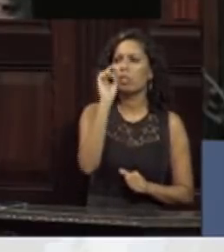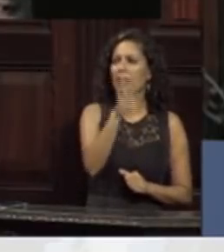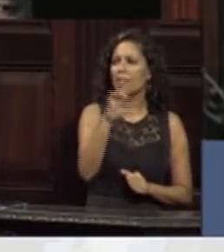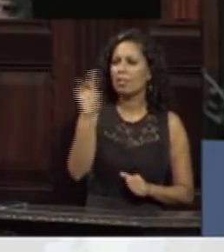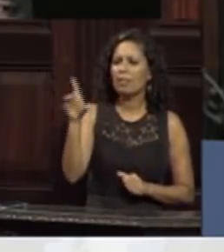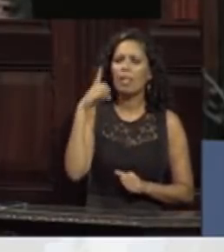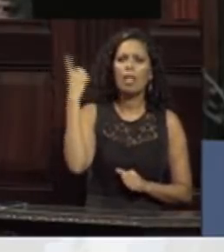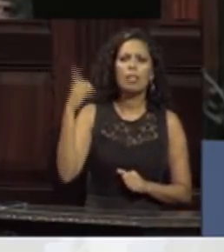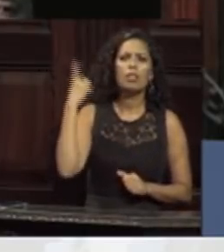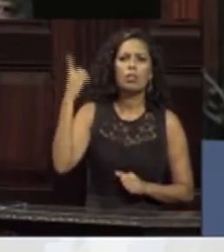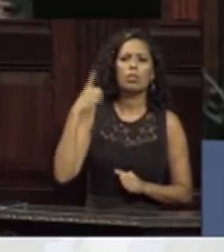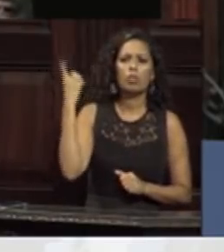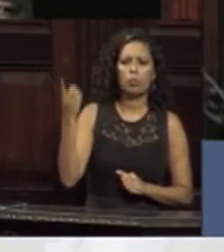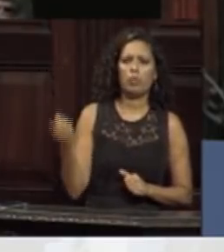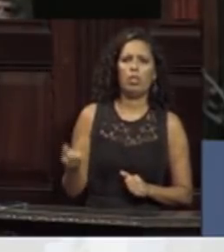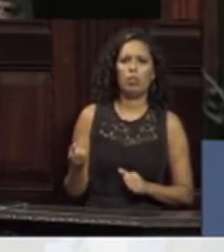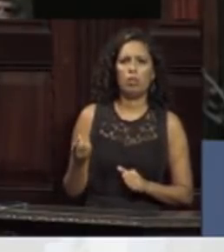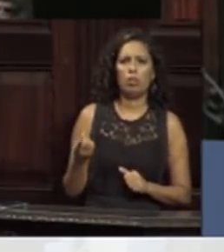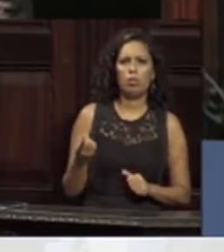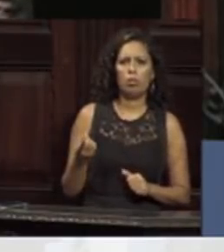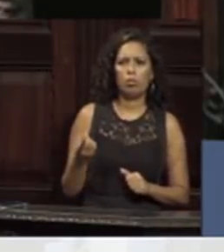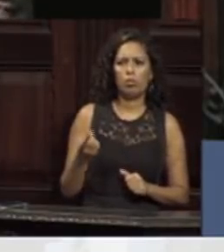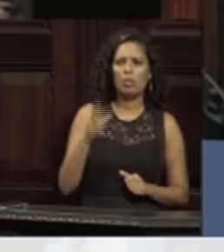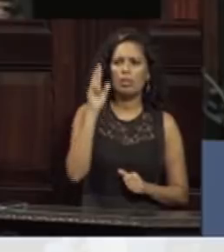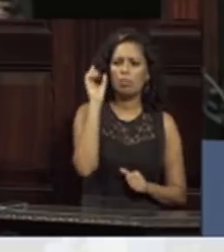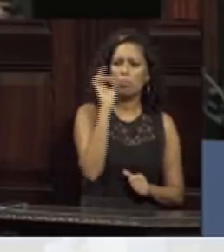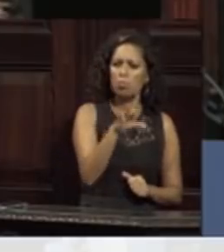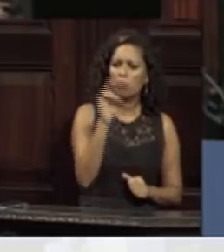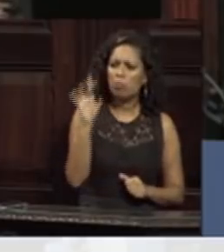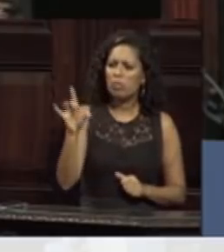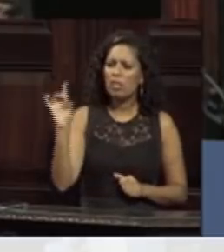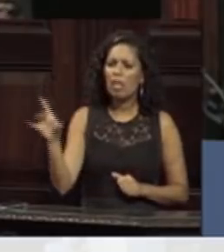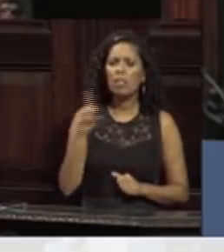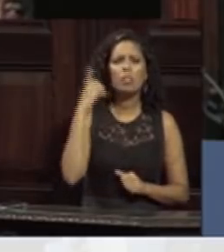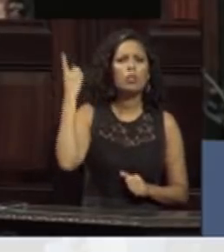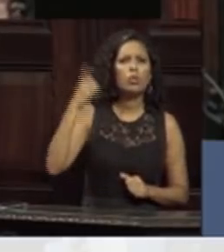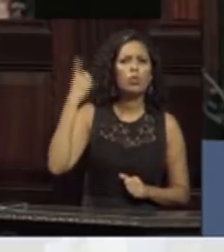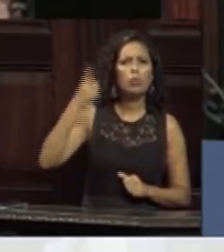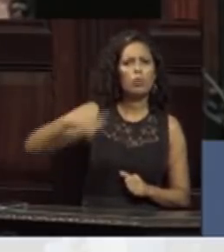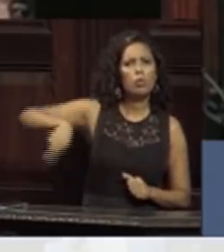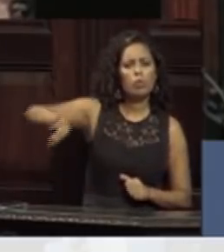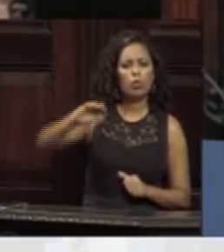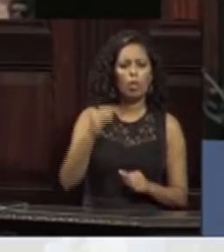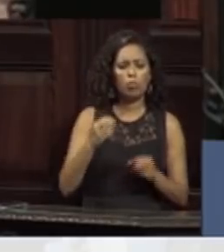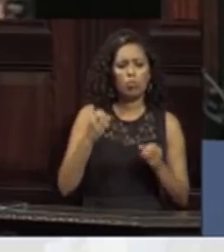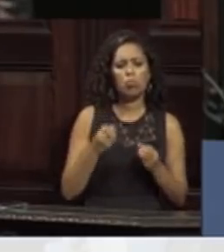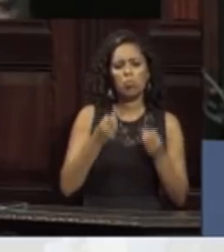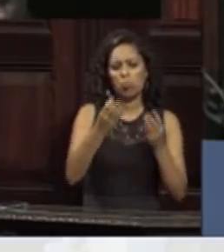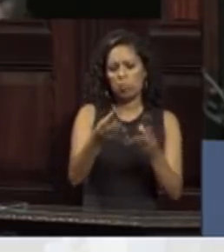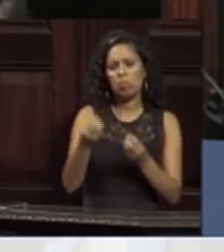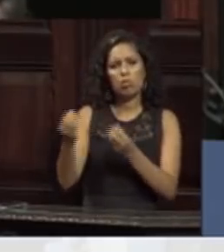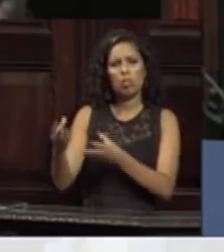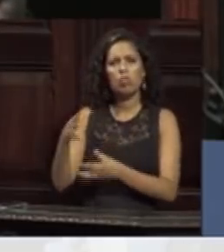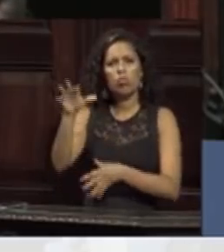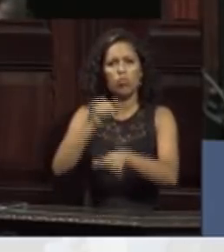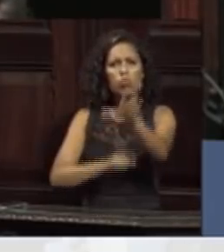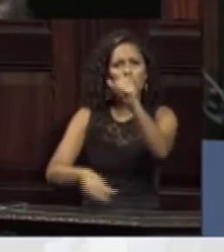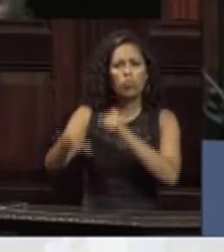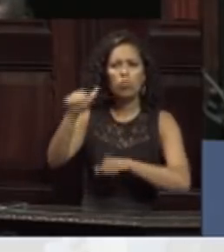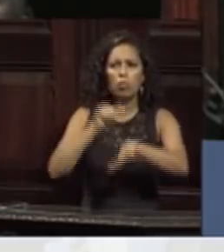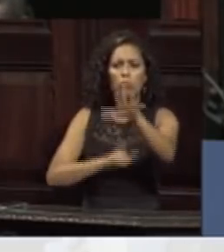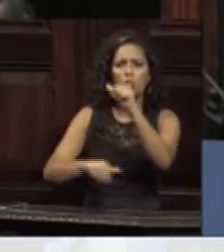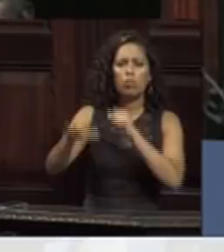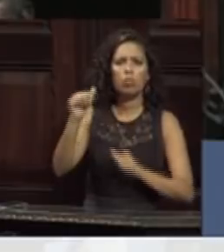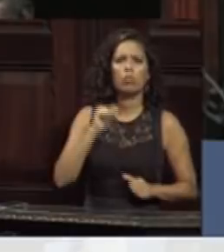Mangueira, Coronel Jairo, Dica, Dr. Deodalto, Fábio Silva, Figueiredo, Flávio Serafim, Geraldo Pudim, Gil Viana,